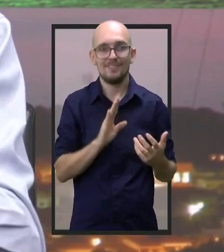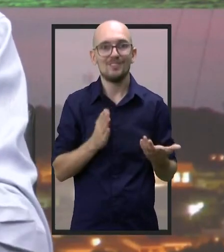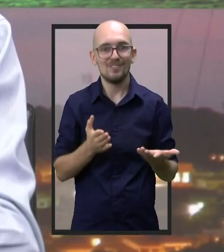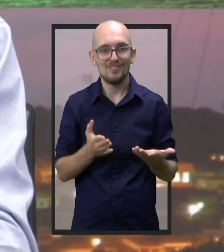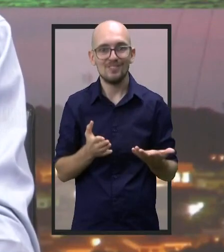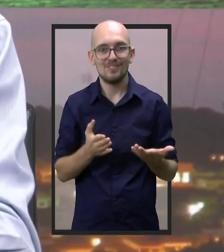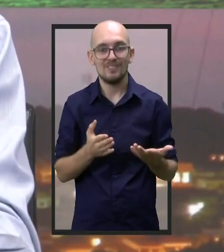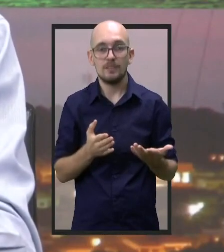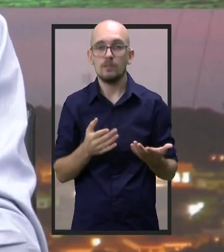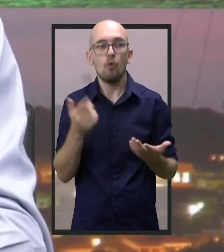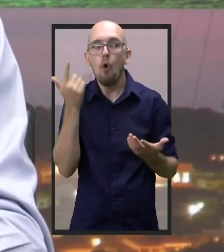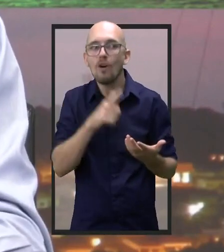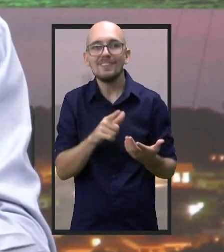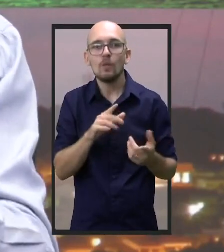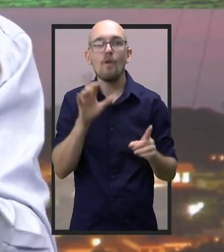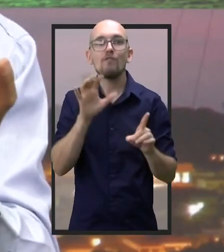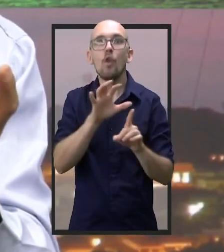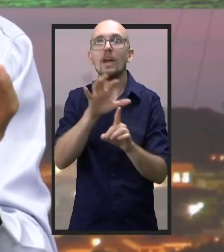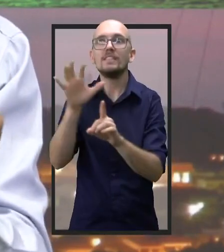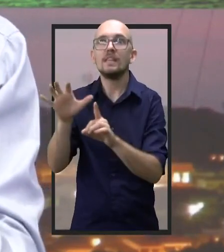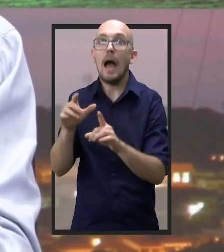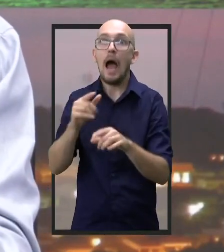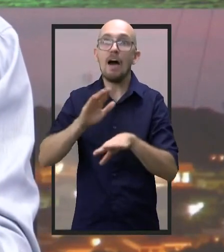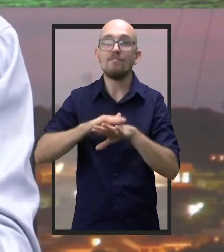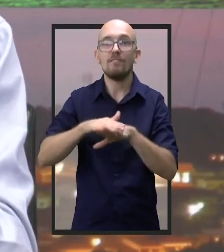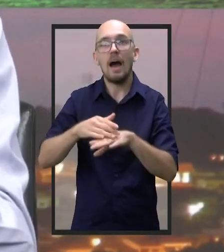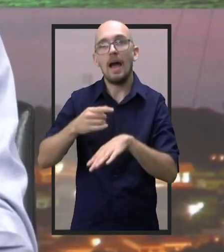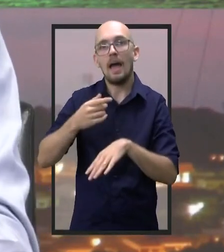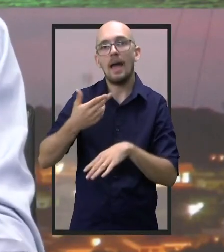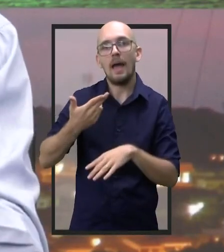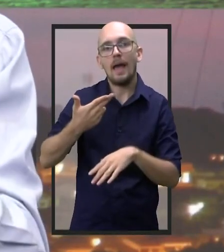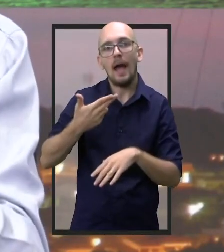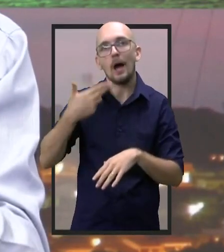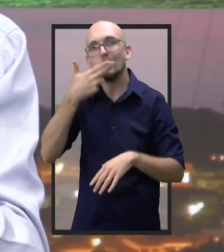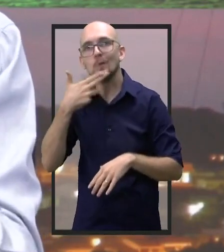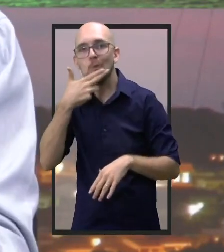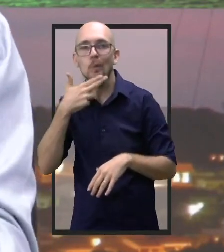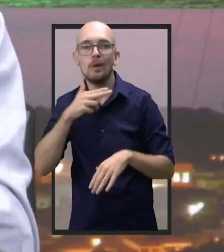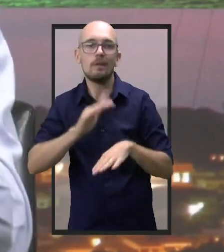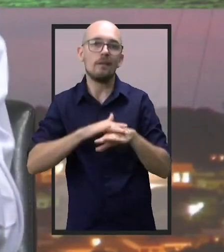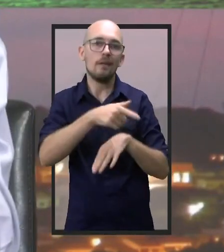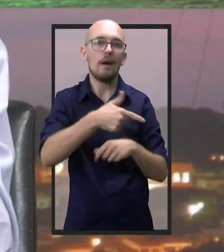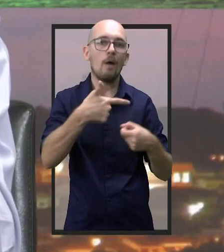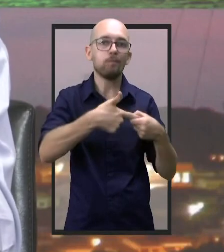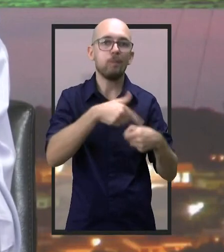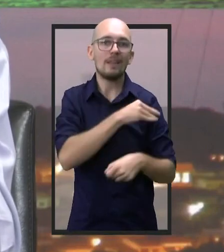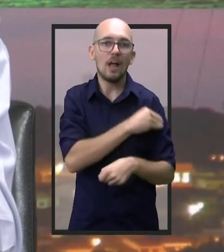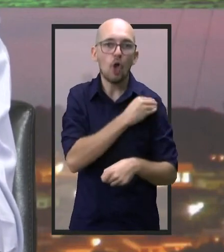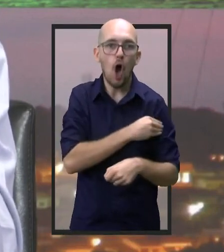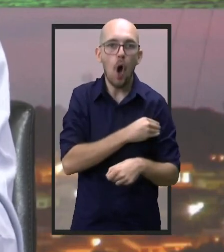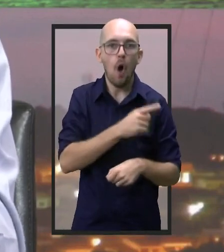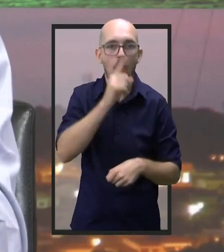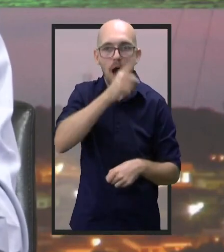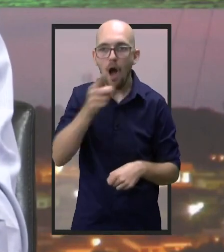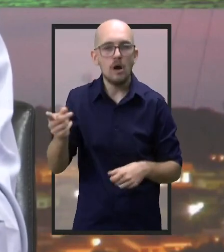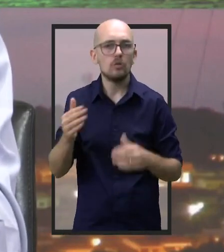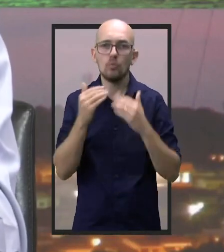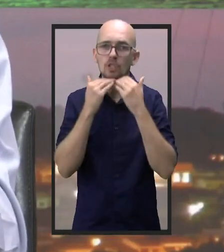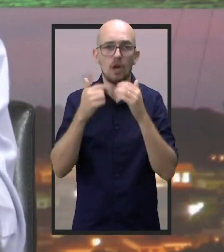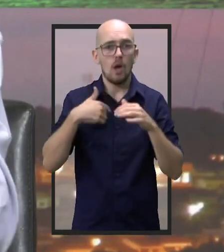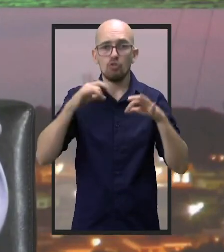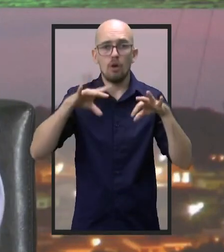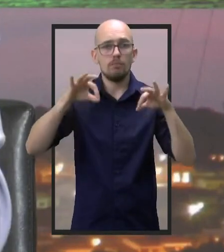conseguimos influenciar, produza isso ou produza aquilo, né? Se é etanol, se é açúcar. Nós integramos a matéria-prima, nós queremos